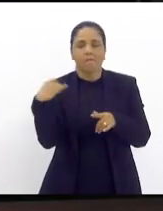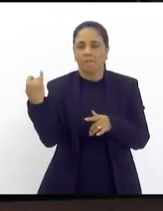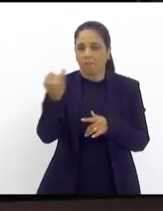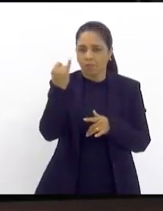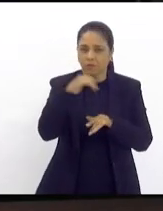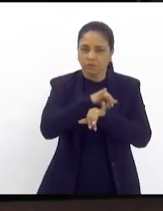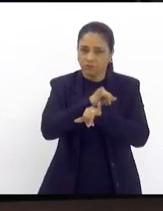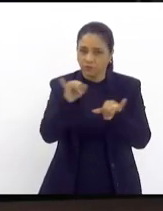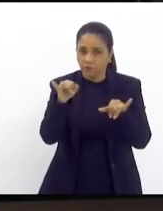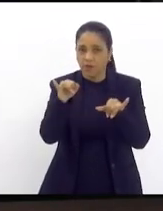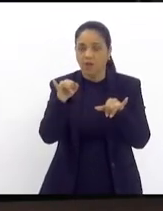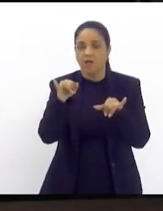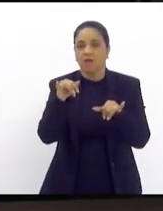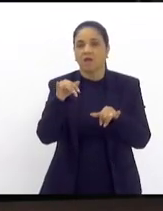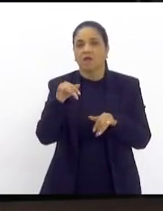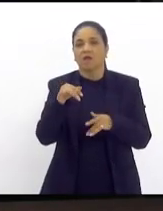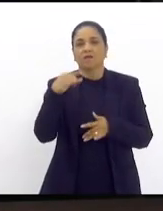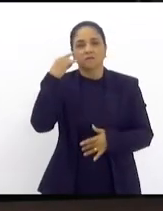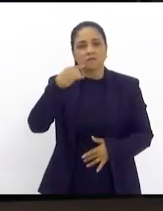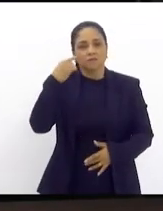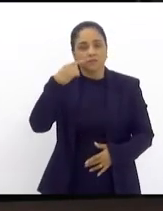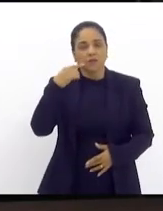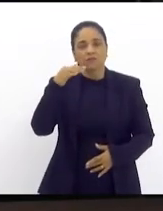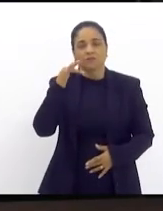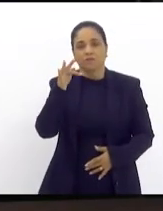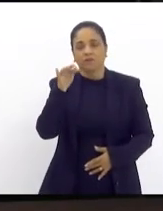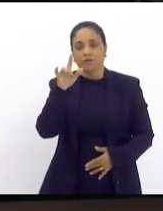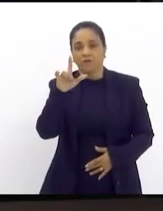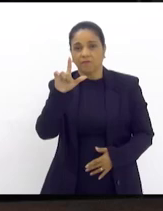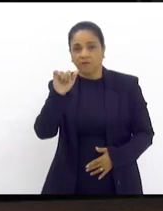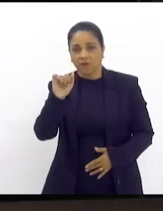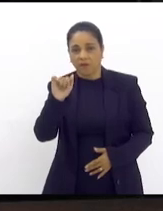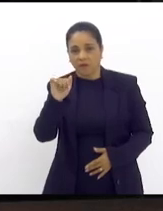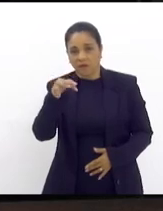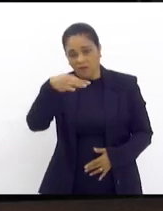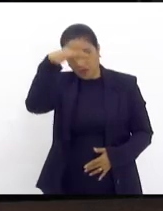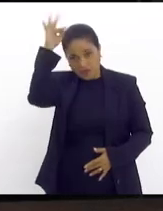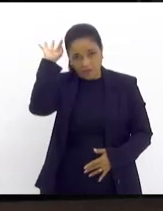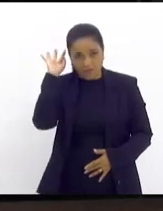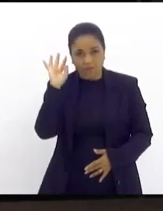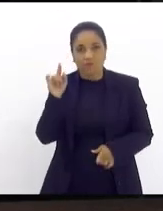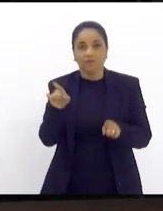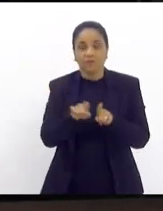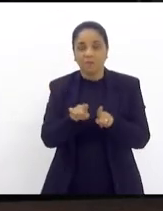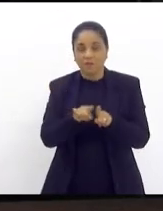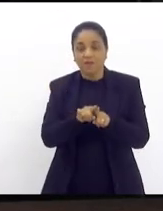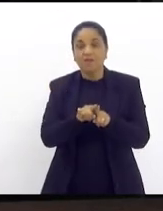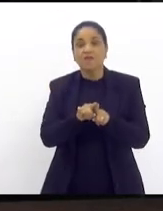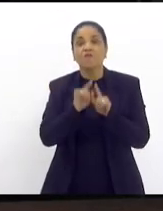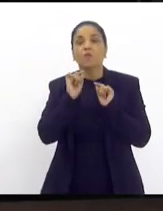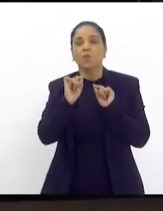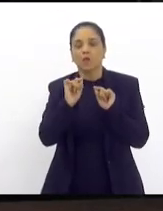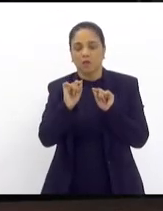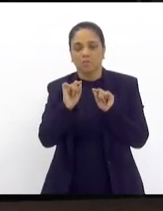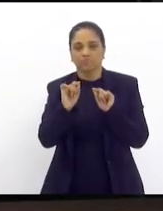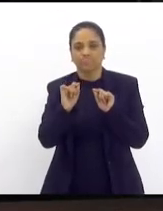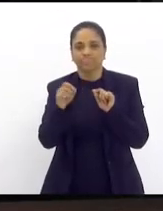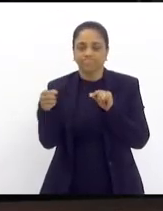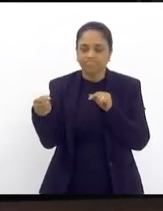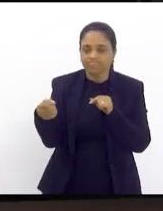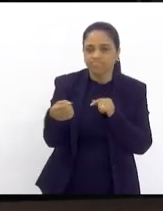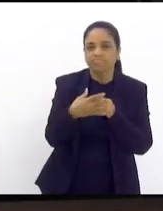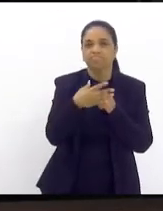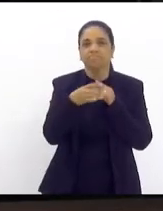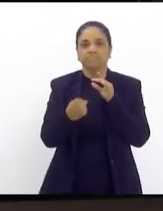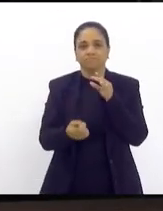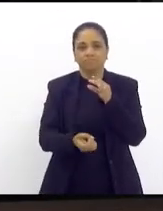Deputado Serafim aqui está foi o lançamento relançamento de